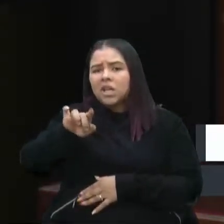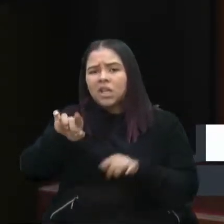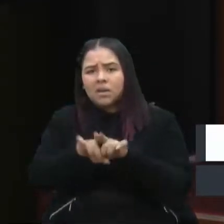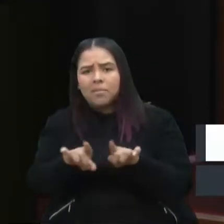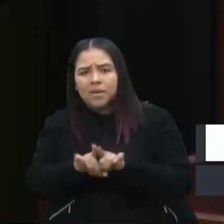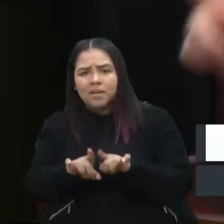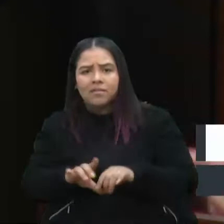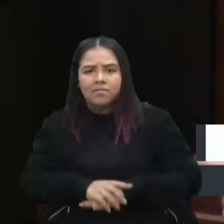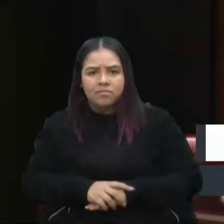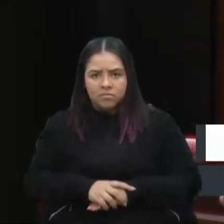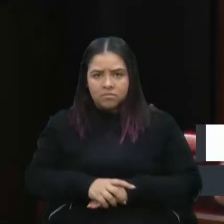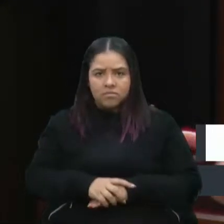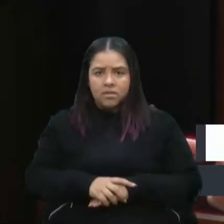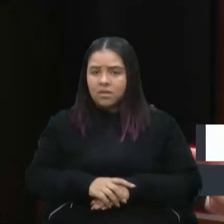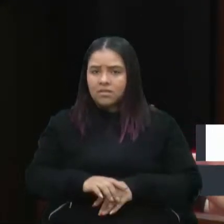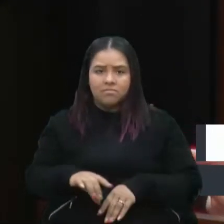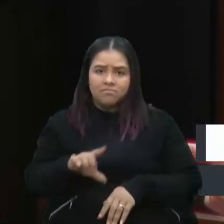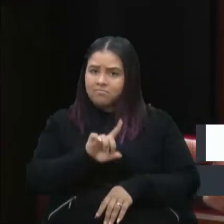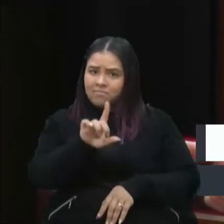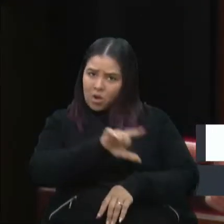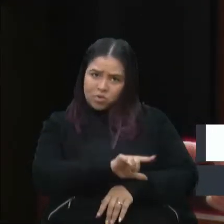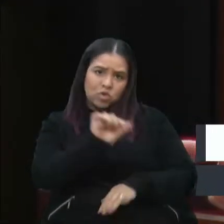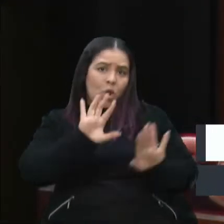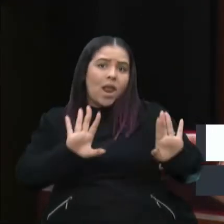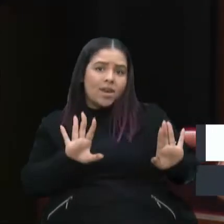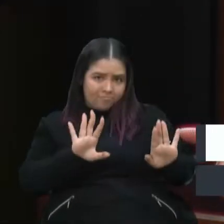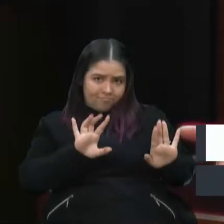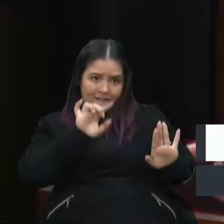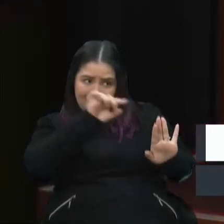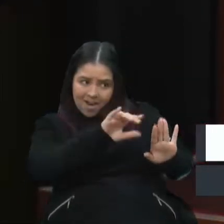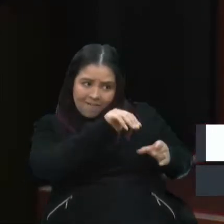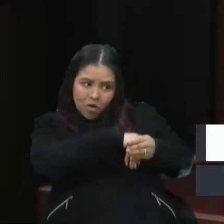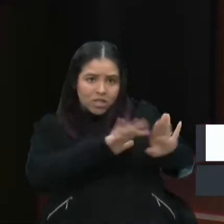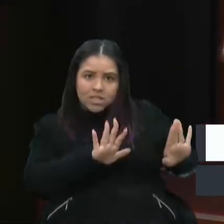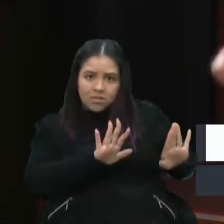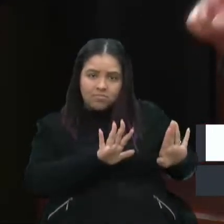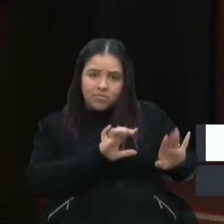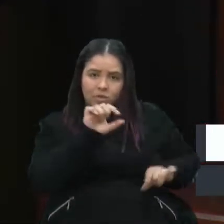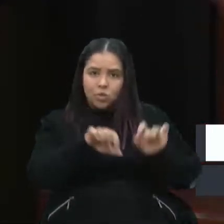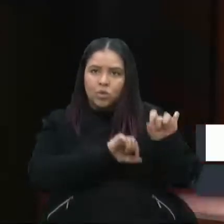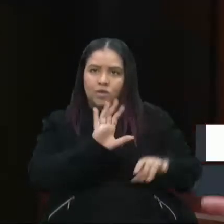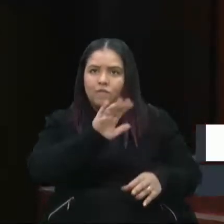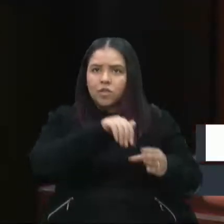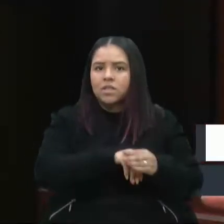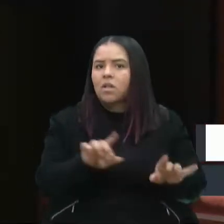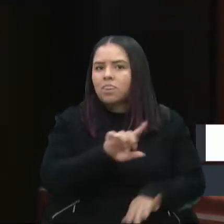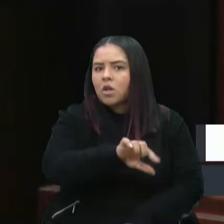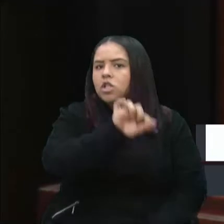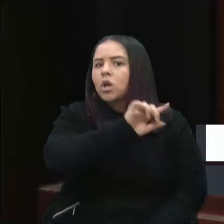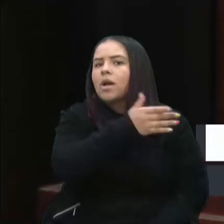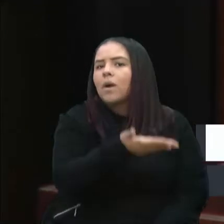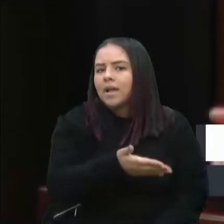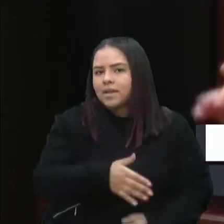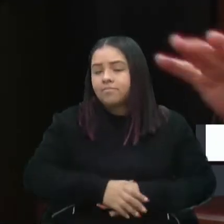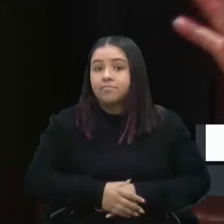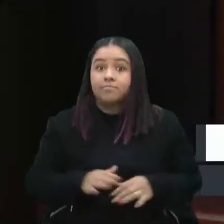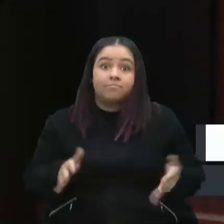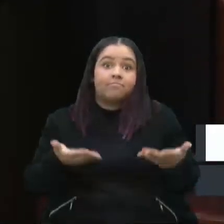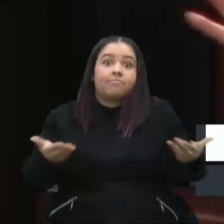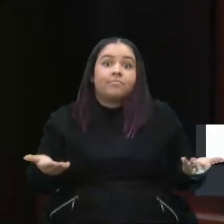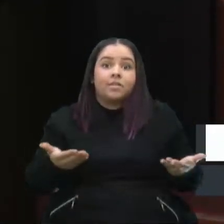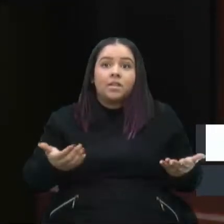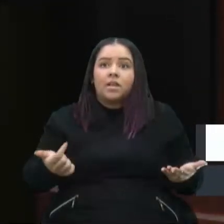furar. Ele não se elegeu pelo que diz as urnas. Pelo que diz as urnas, ele não se elegeu. Então eu não